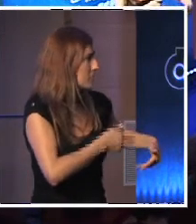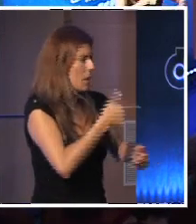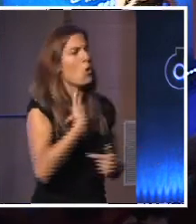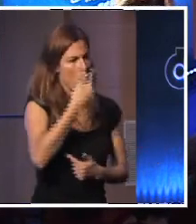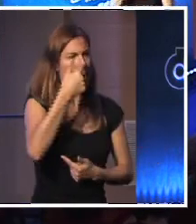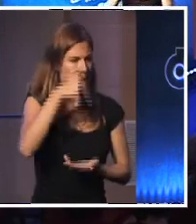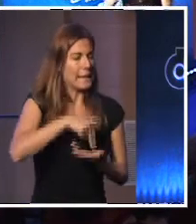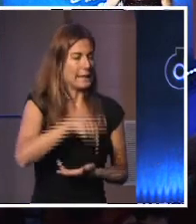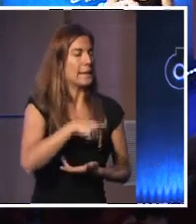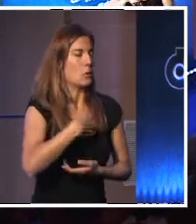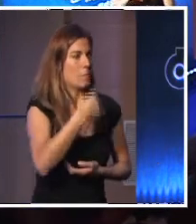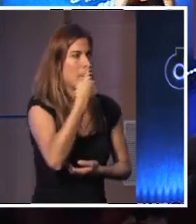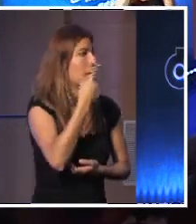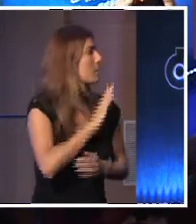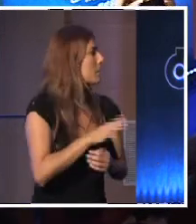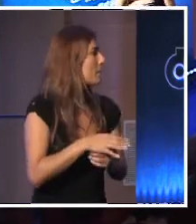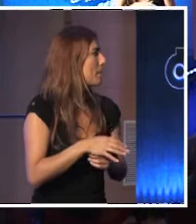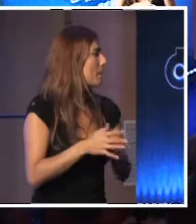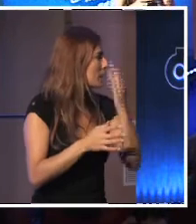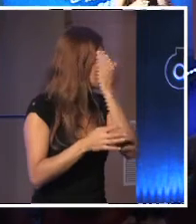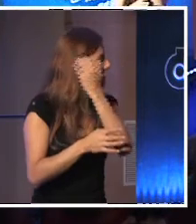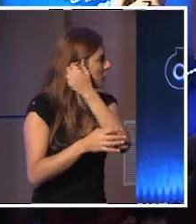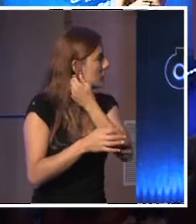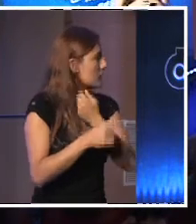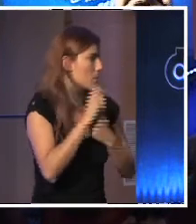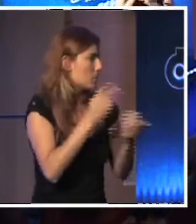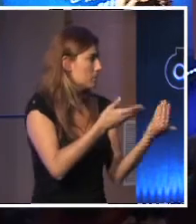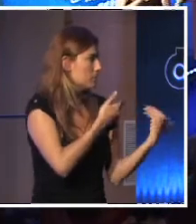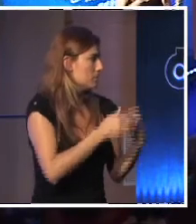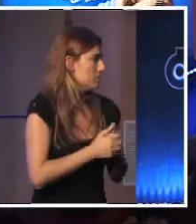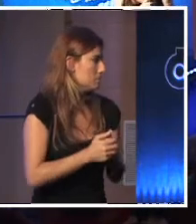Eu prefiro mesmo ficar é? Aqui. Ok. Inês, por favor.